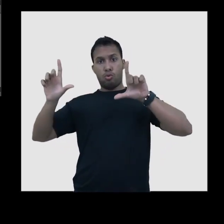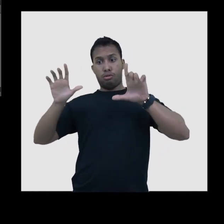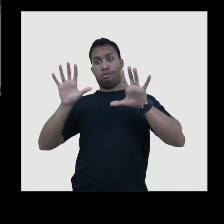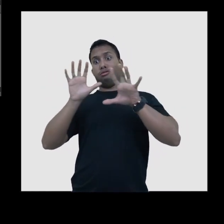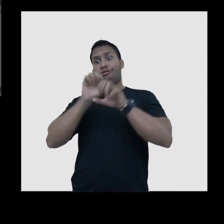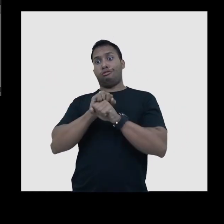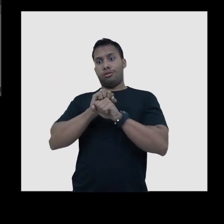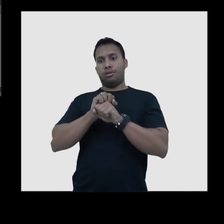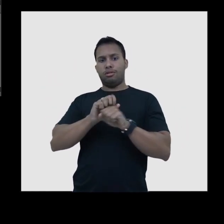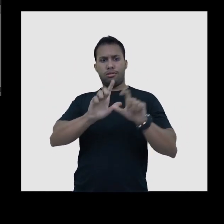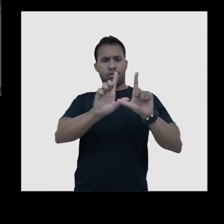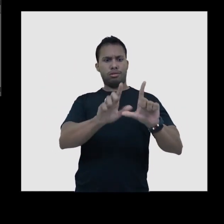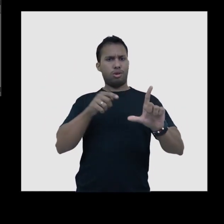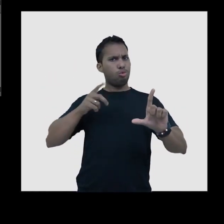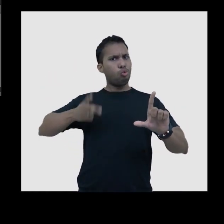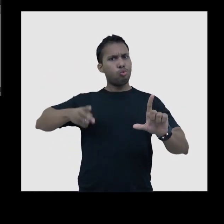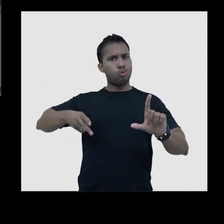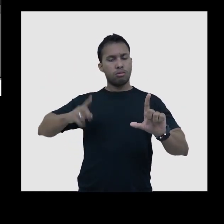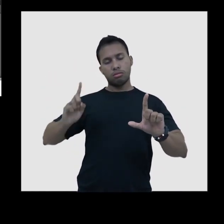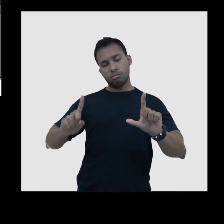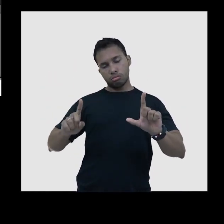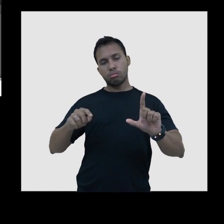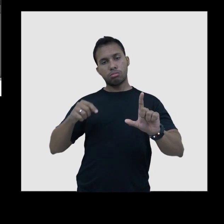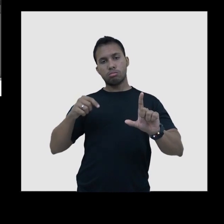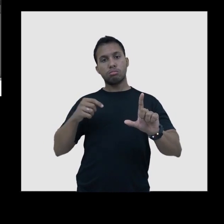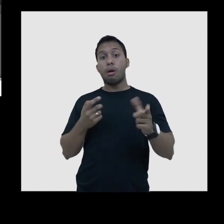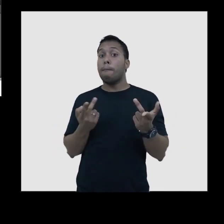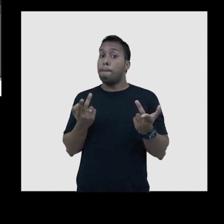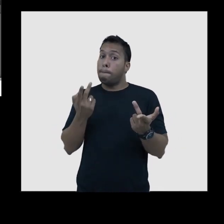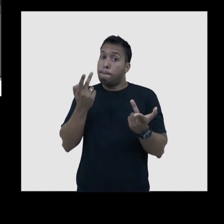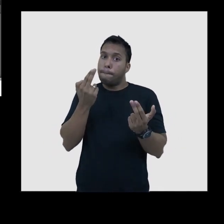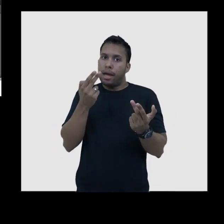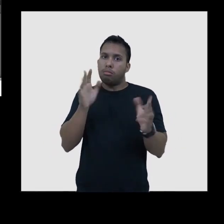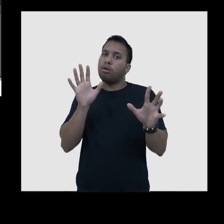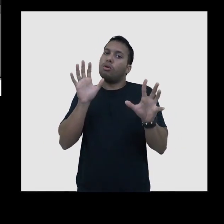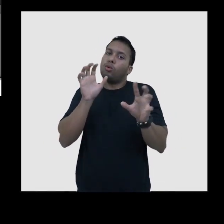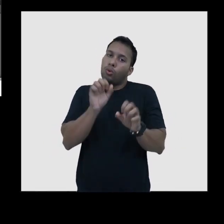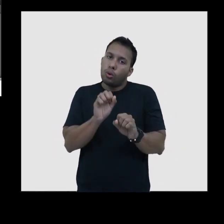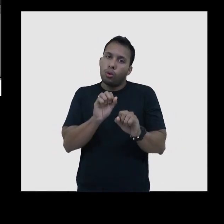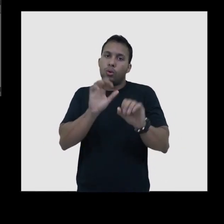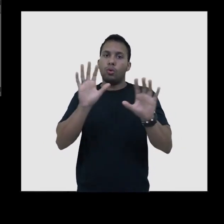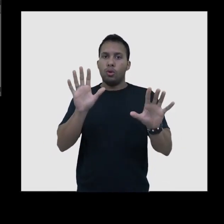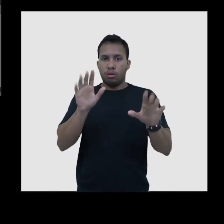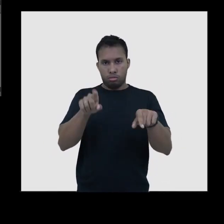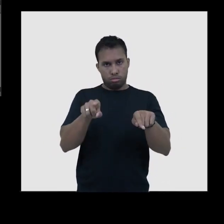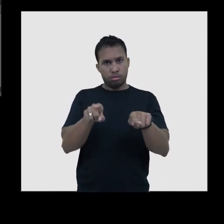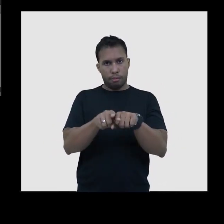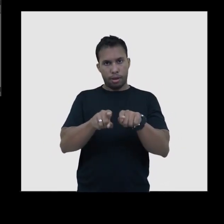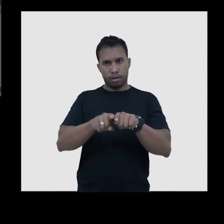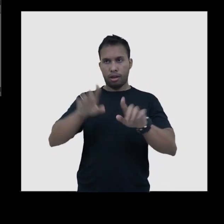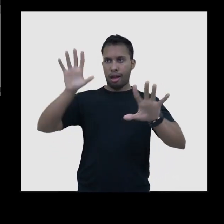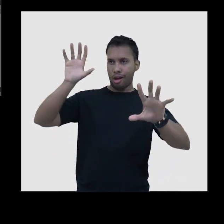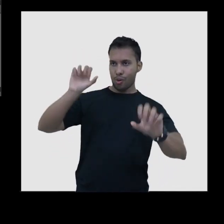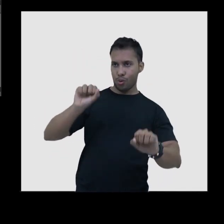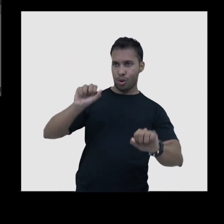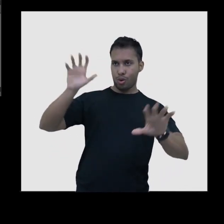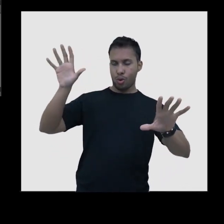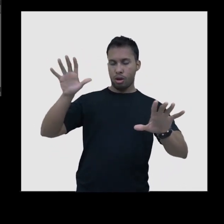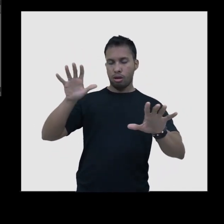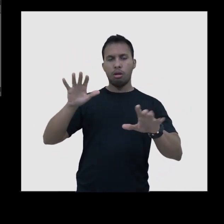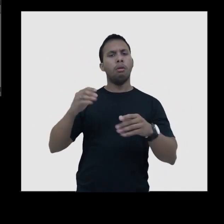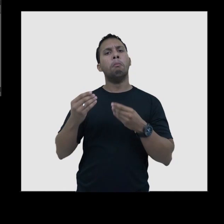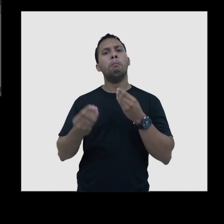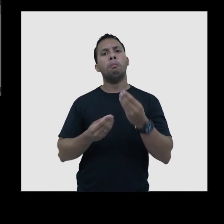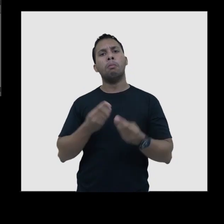ele escureceu completamente. Então a gente vai aplicar esse mesmo efeito para escurecer também a nossa janela de